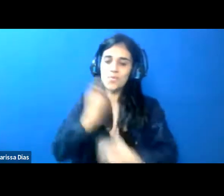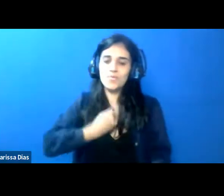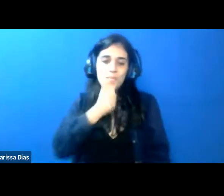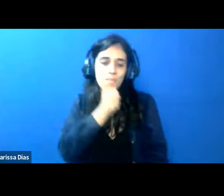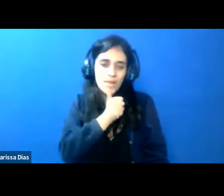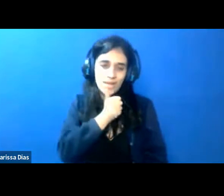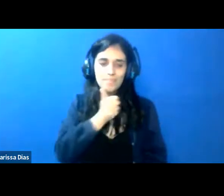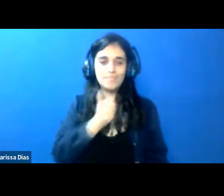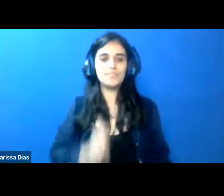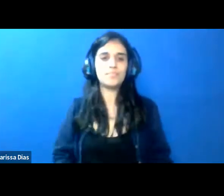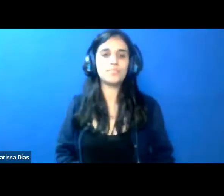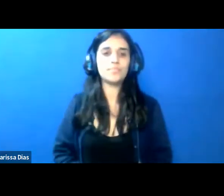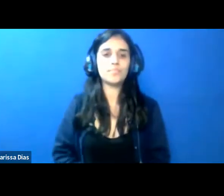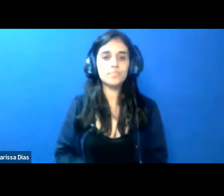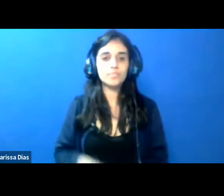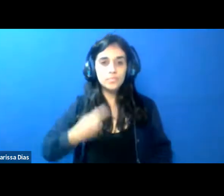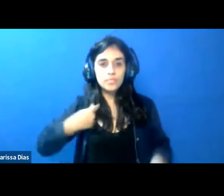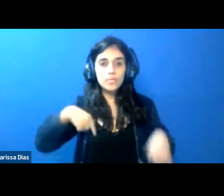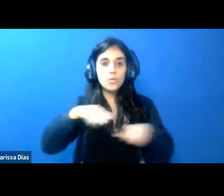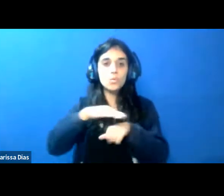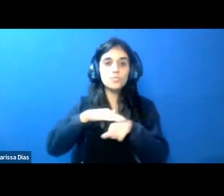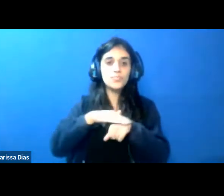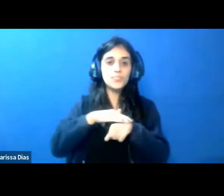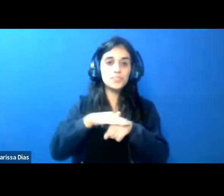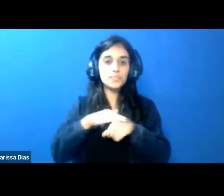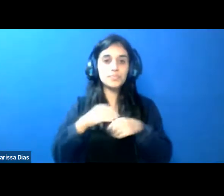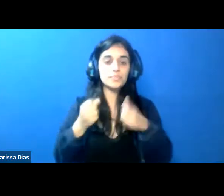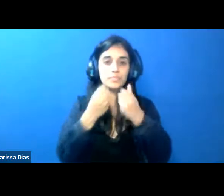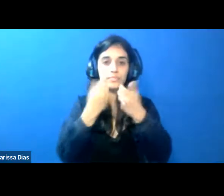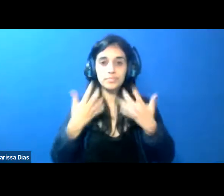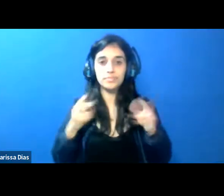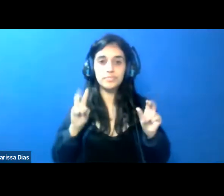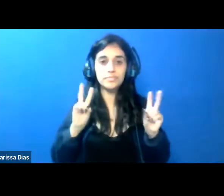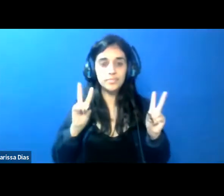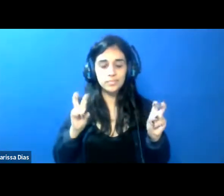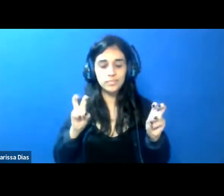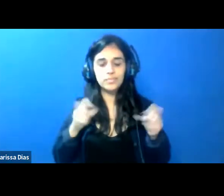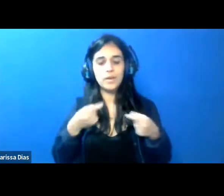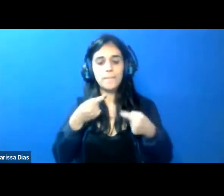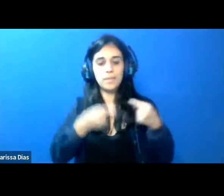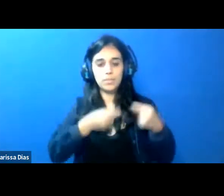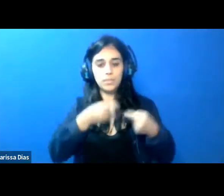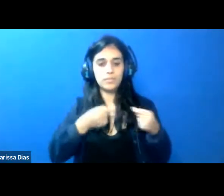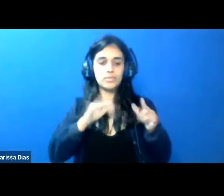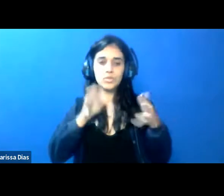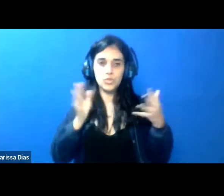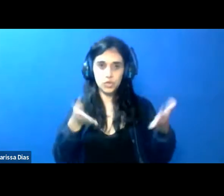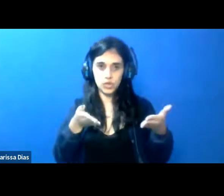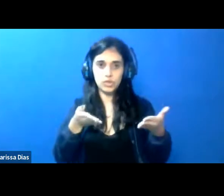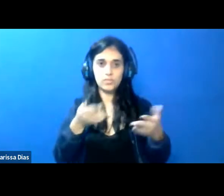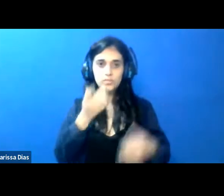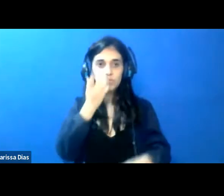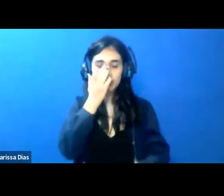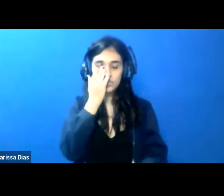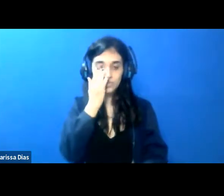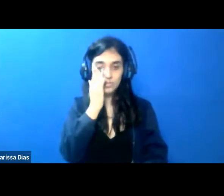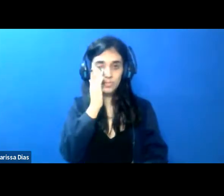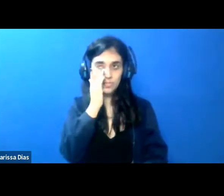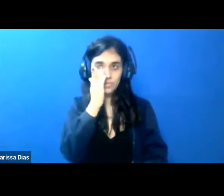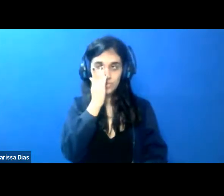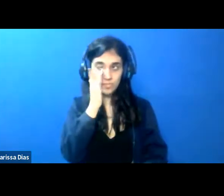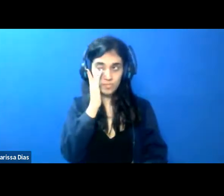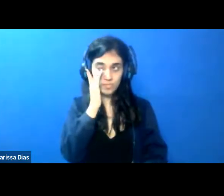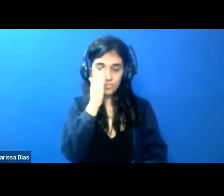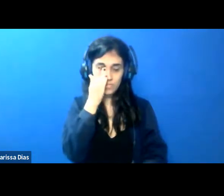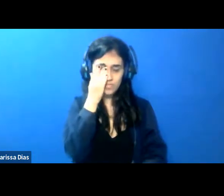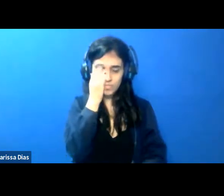viemos debatendo, discutindo, conversando sobre esse tema, que porque nós, só enquanto mulheres,